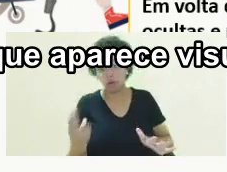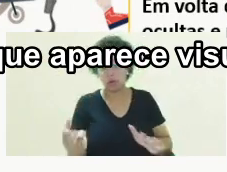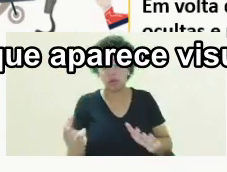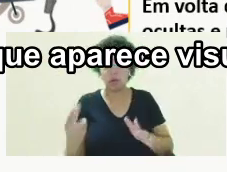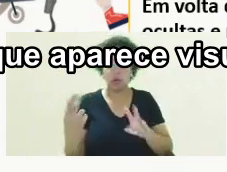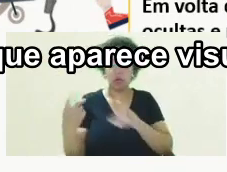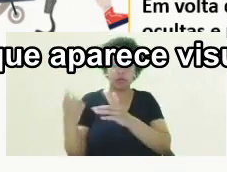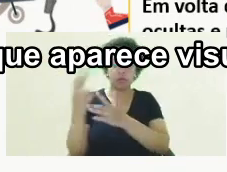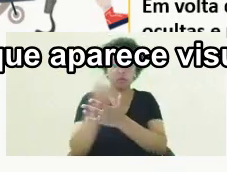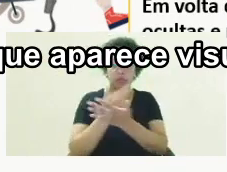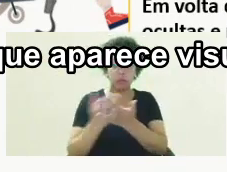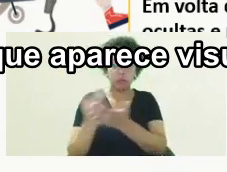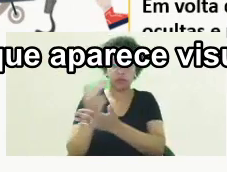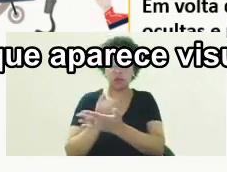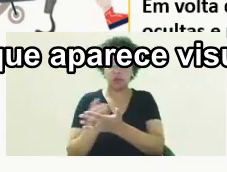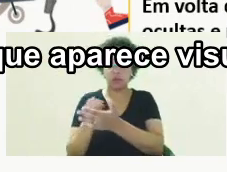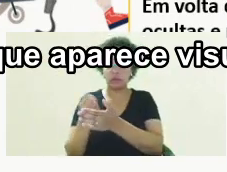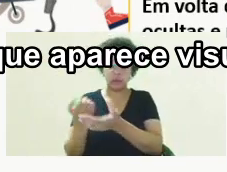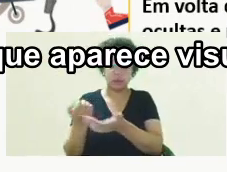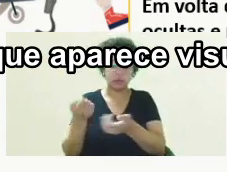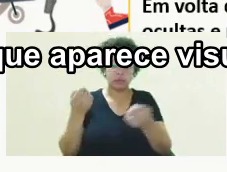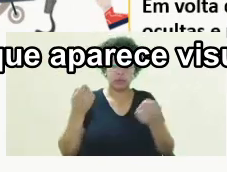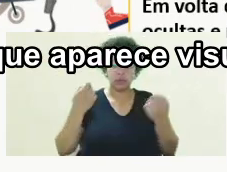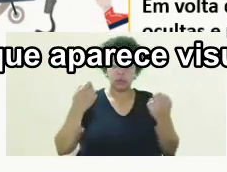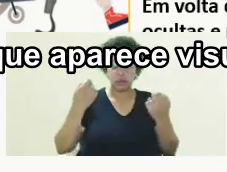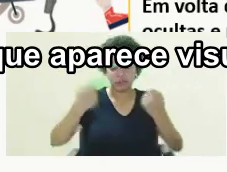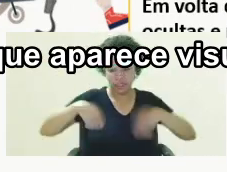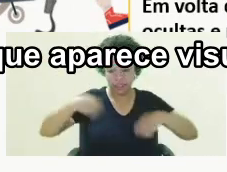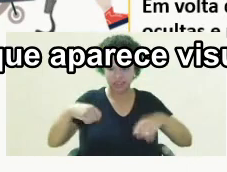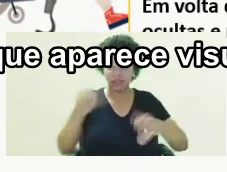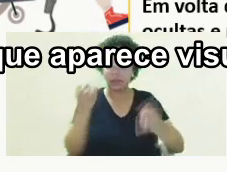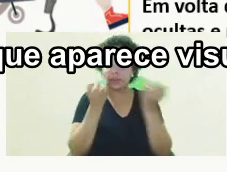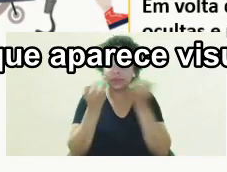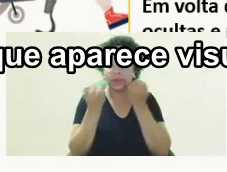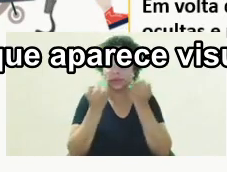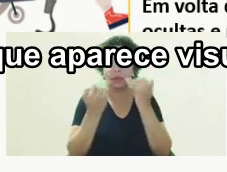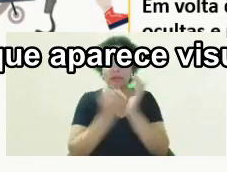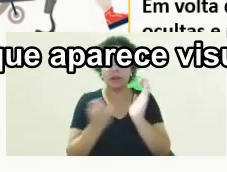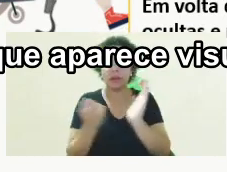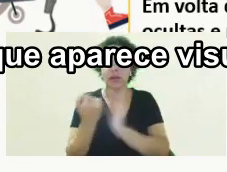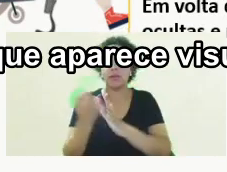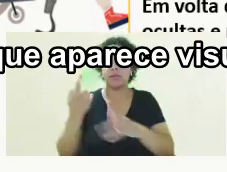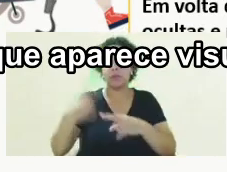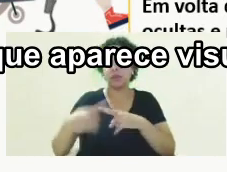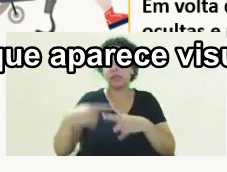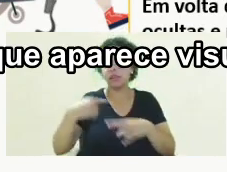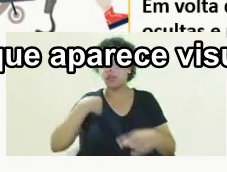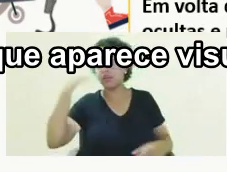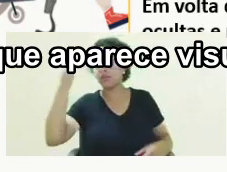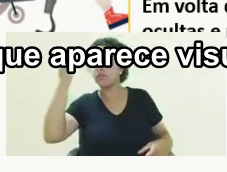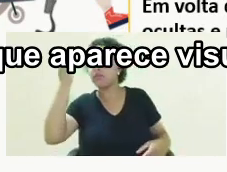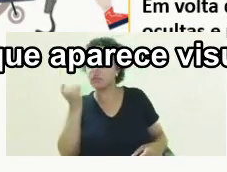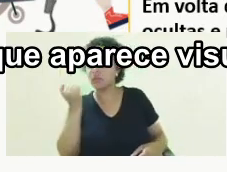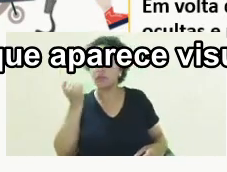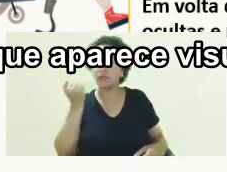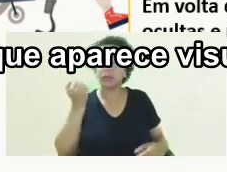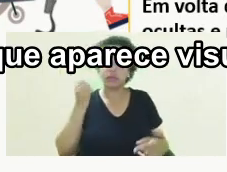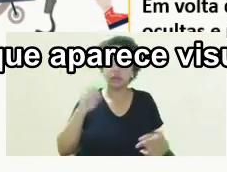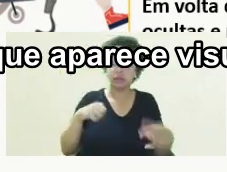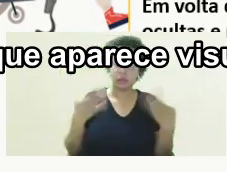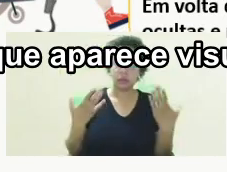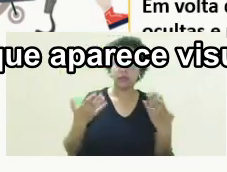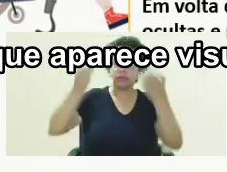como Pantera Negra. Então é importante que a gente não dê informação demais. Porque eu sei da minha vivência que é o Pantera Negra, então vou